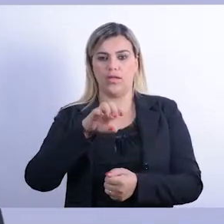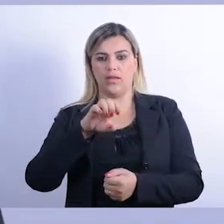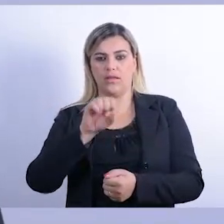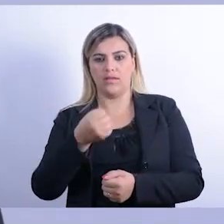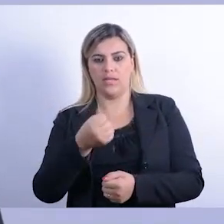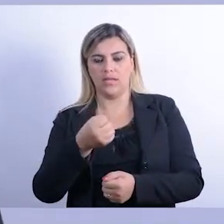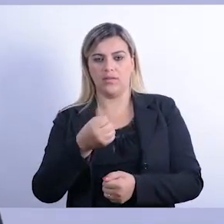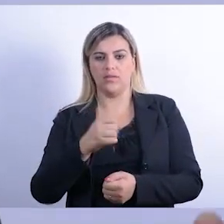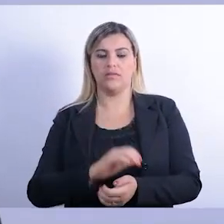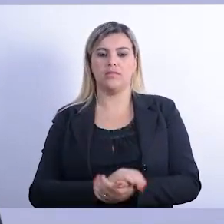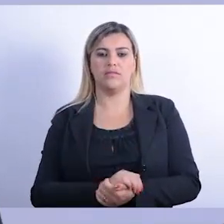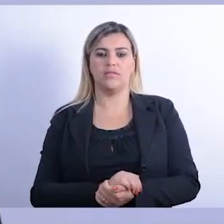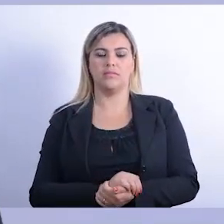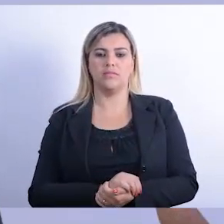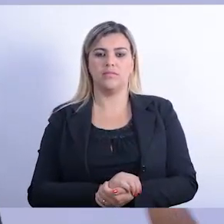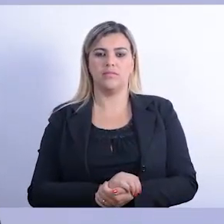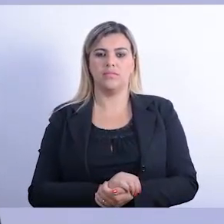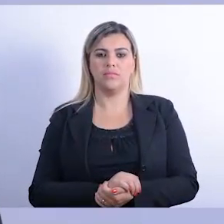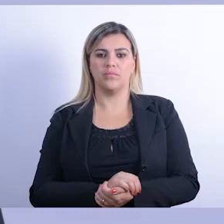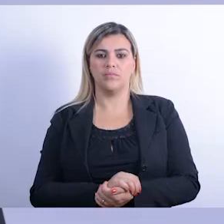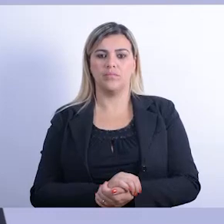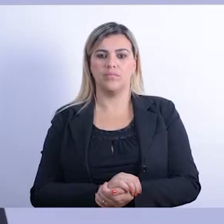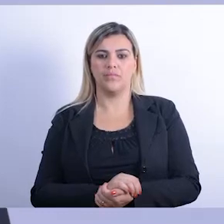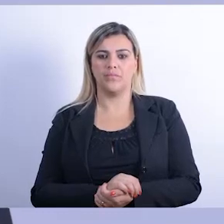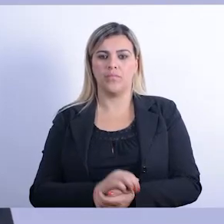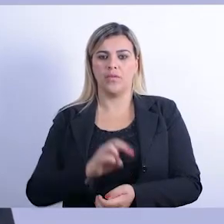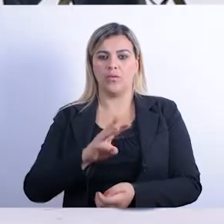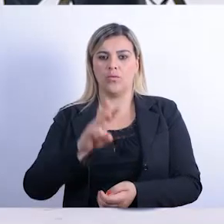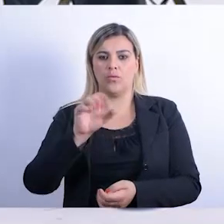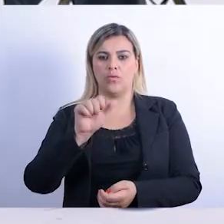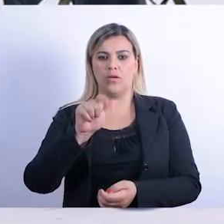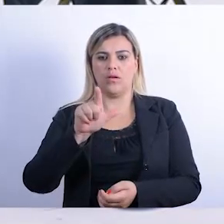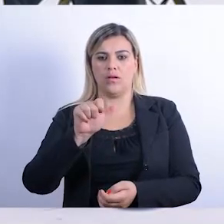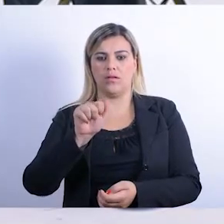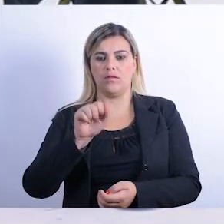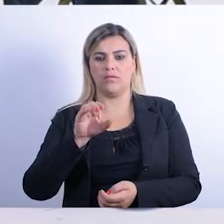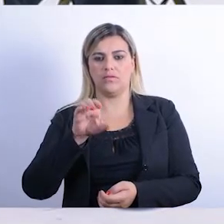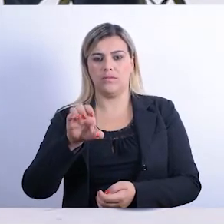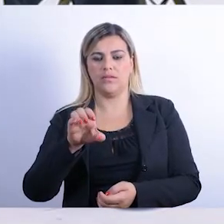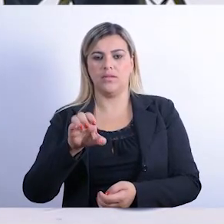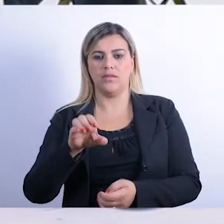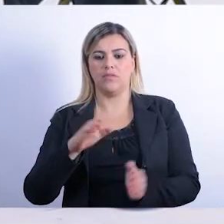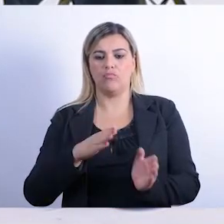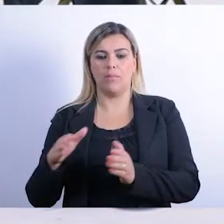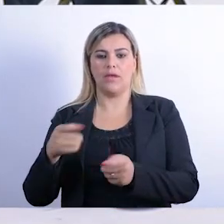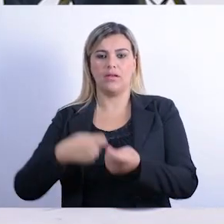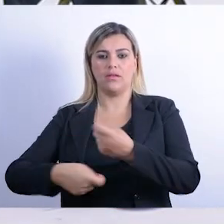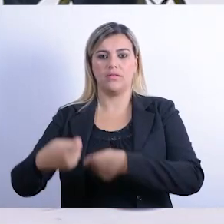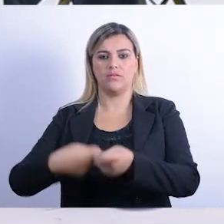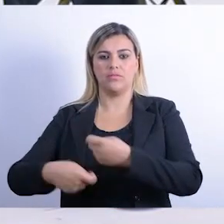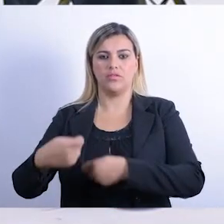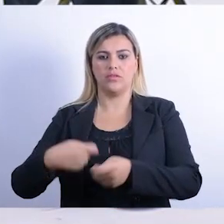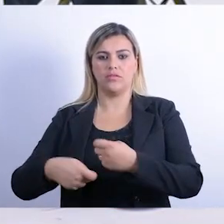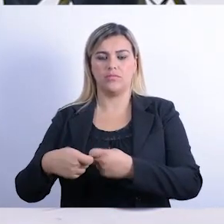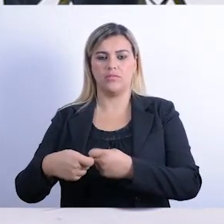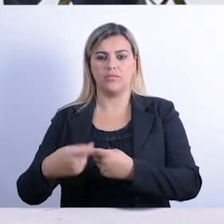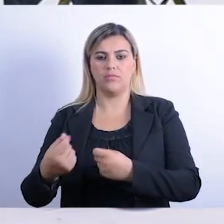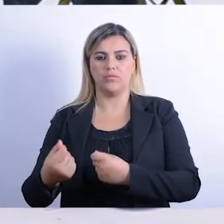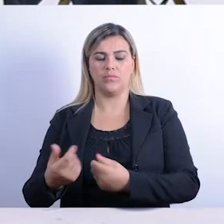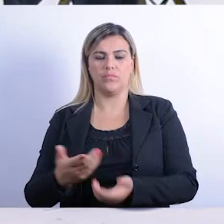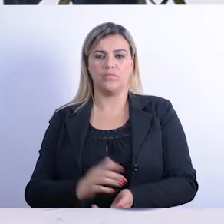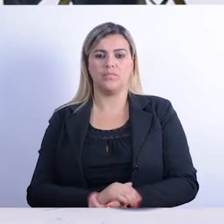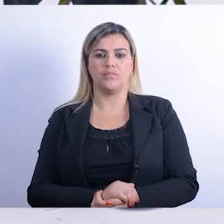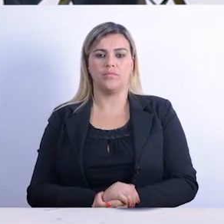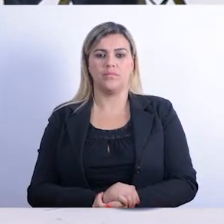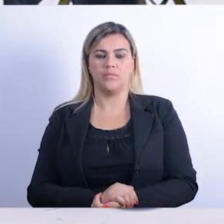Inês como membros da comissão científica. E o Wallace Flora, que foi o responsável pela parte